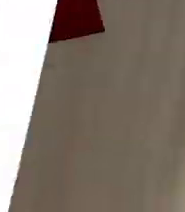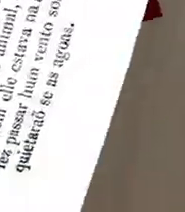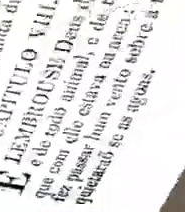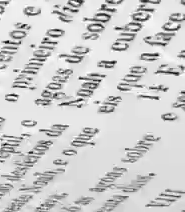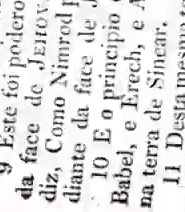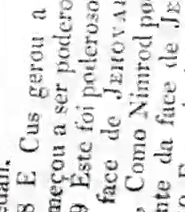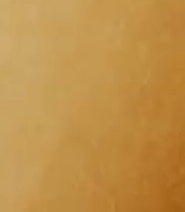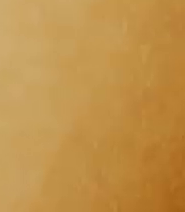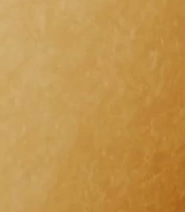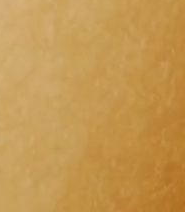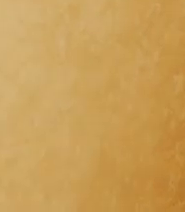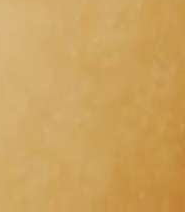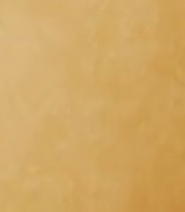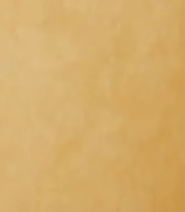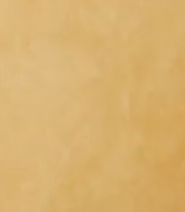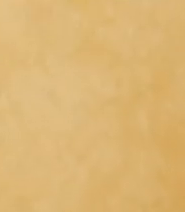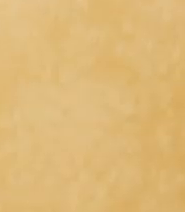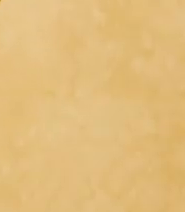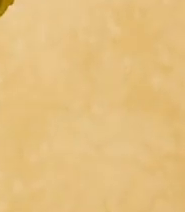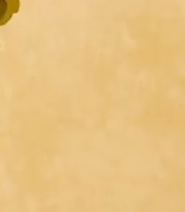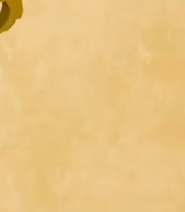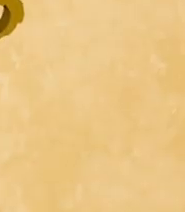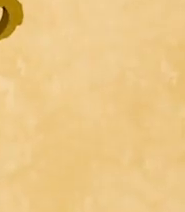TV Web Manaim apresenta